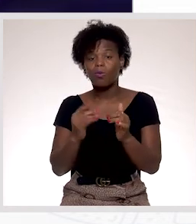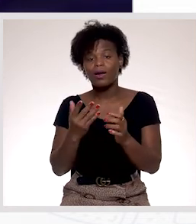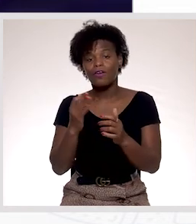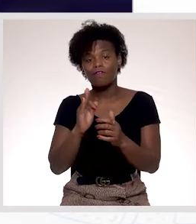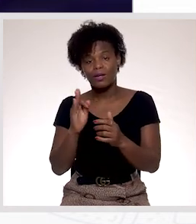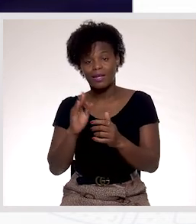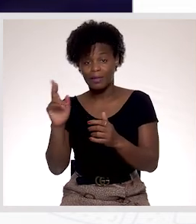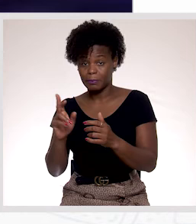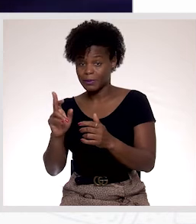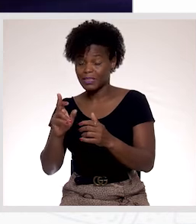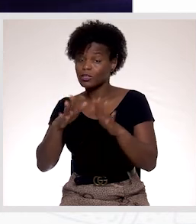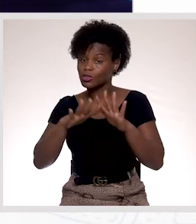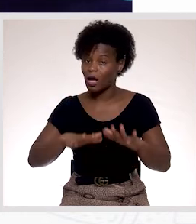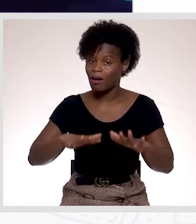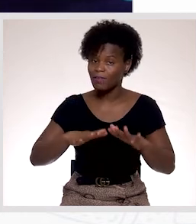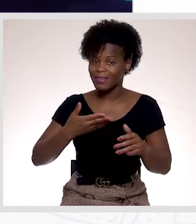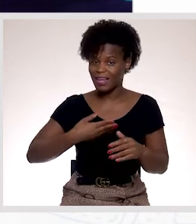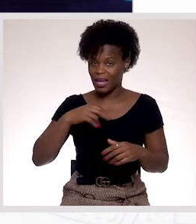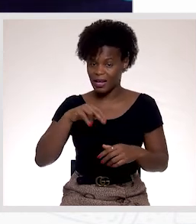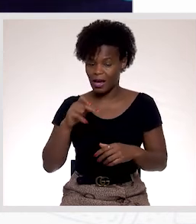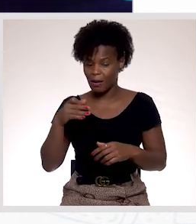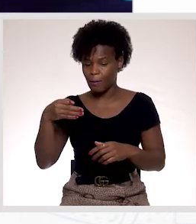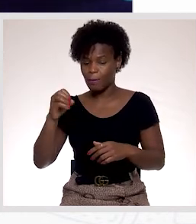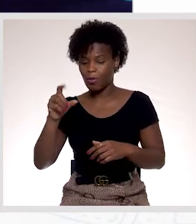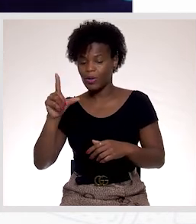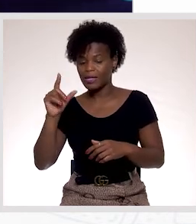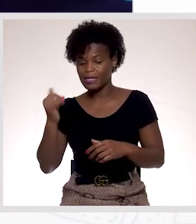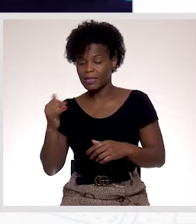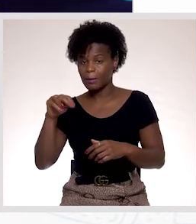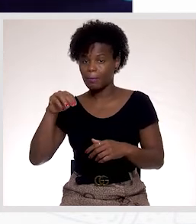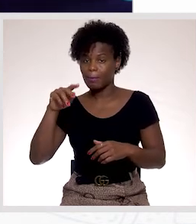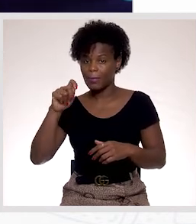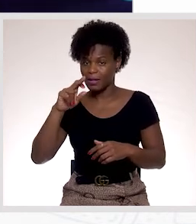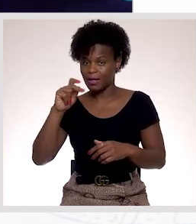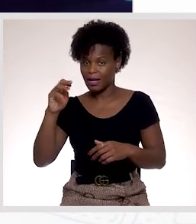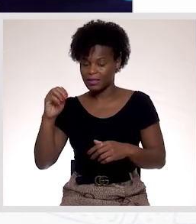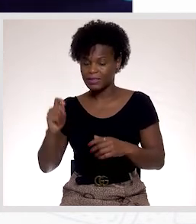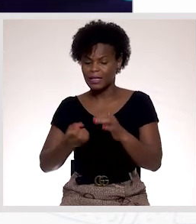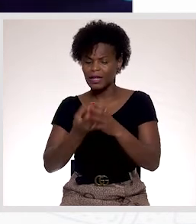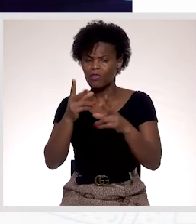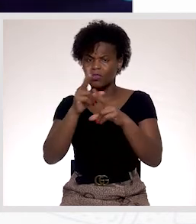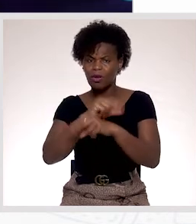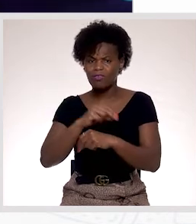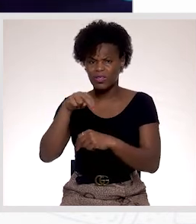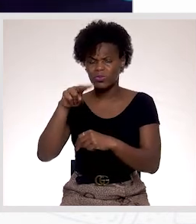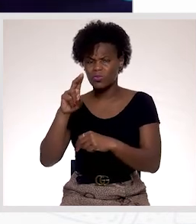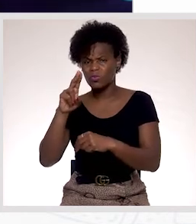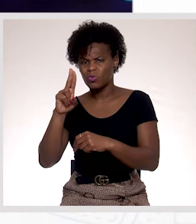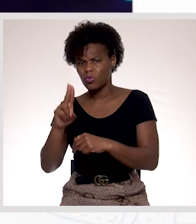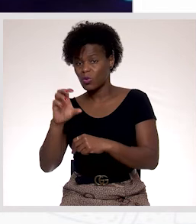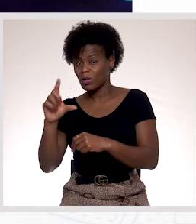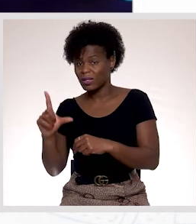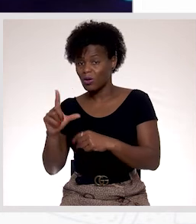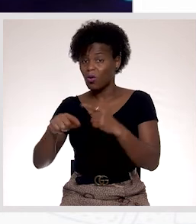que a forquilha de replicação é estável, DNA polimerase catalisa a adição de novos nucleotídeos à acrescente cadeia